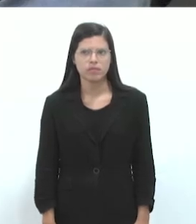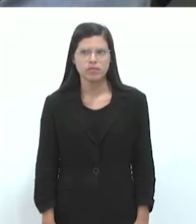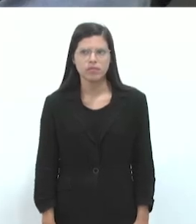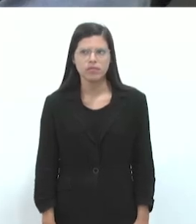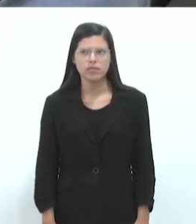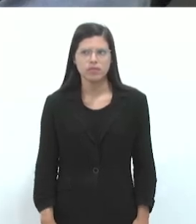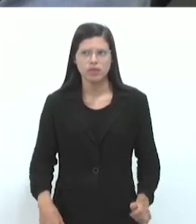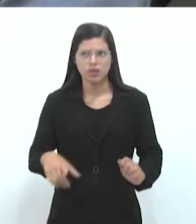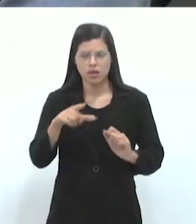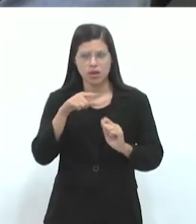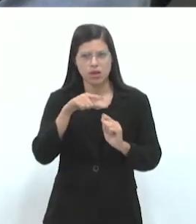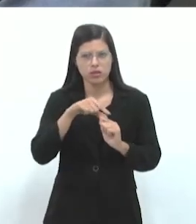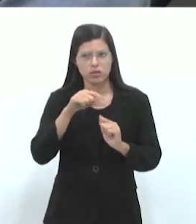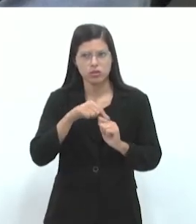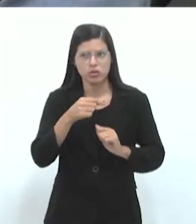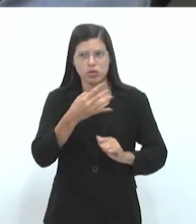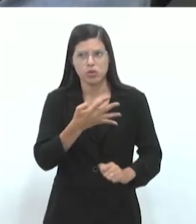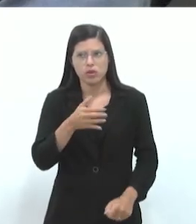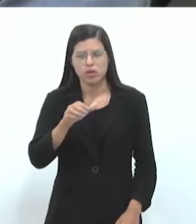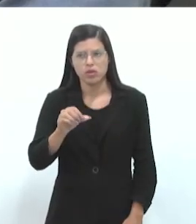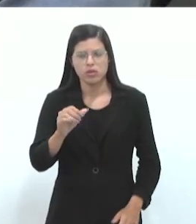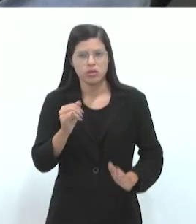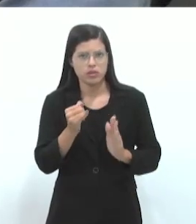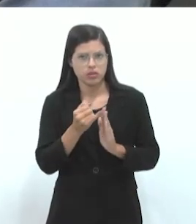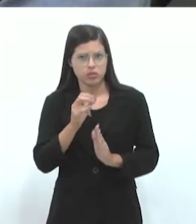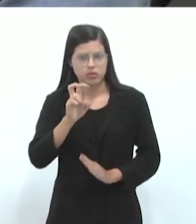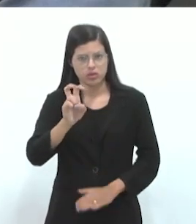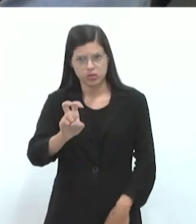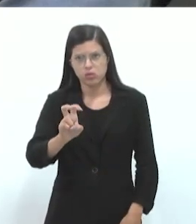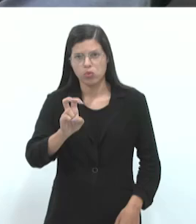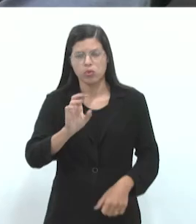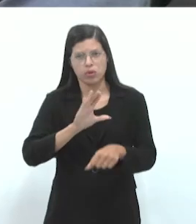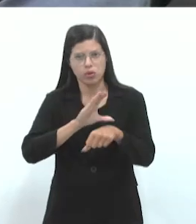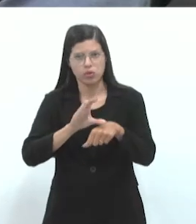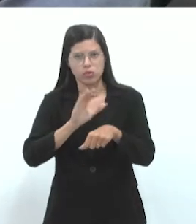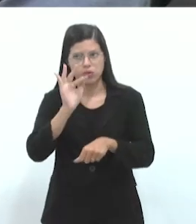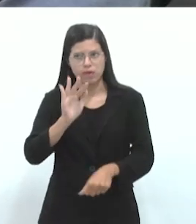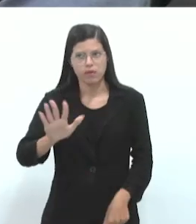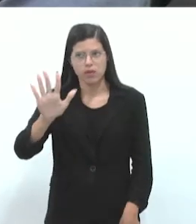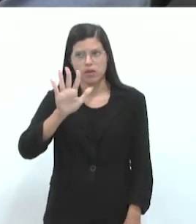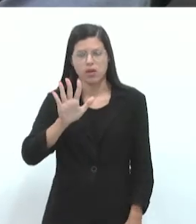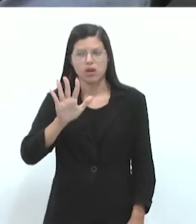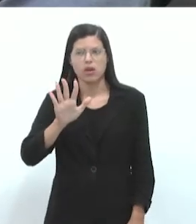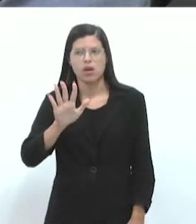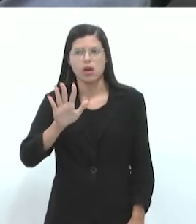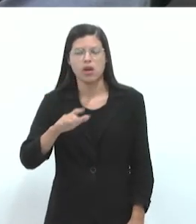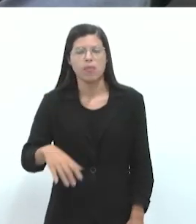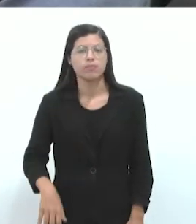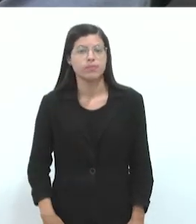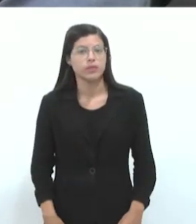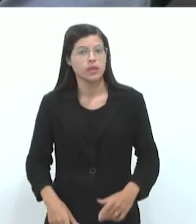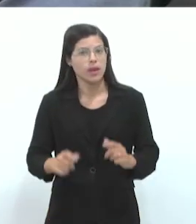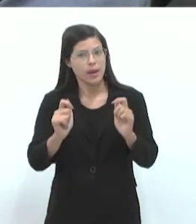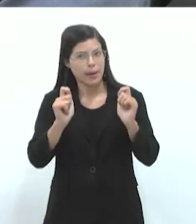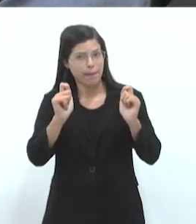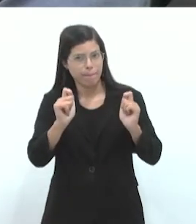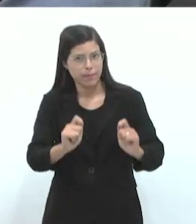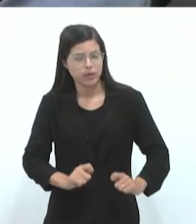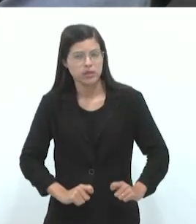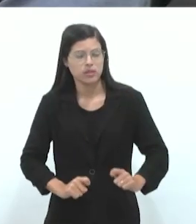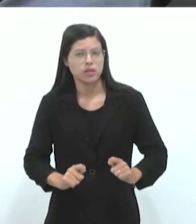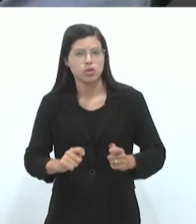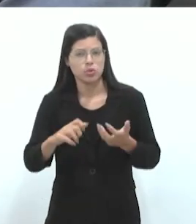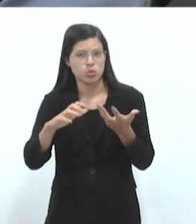no artigo 49, inciso 5 da Constituição Federal, artigo 49, é de competência exclusiva do